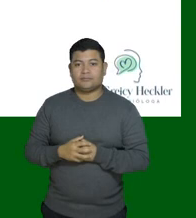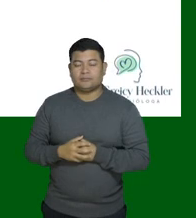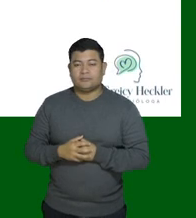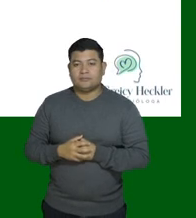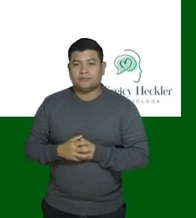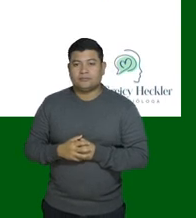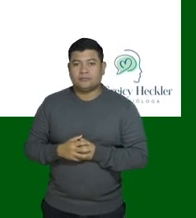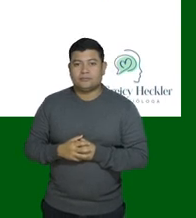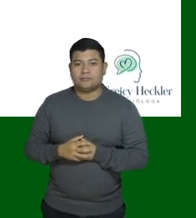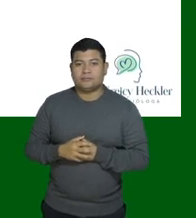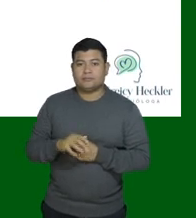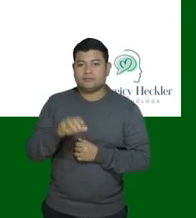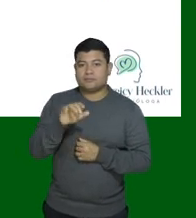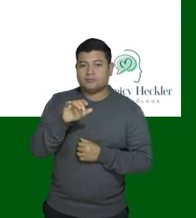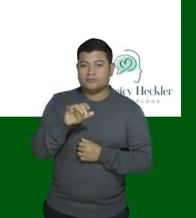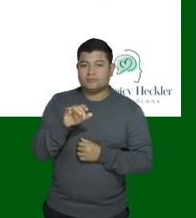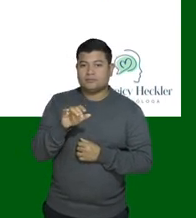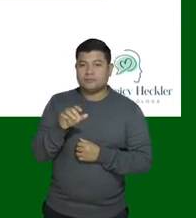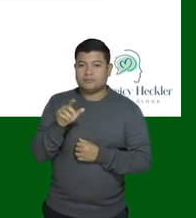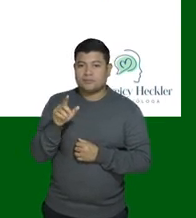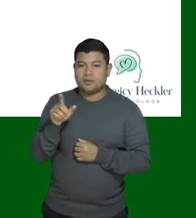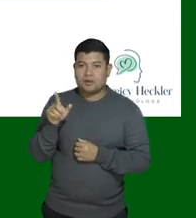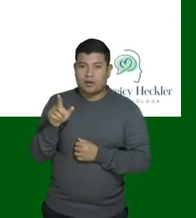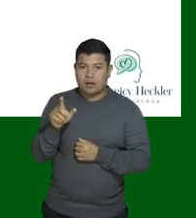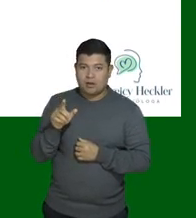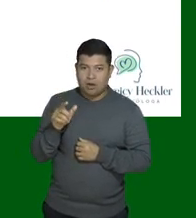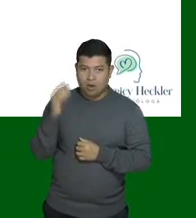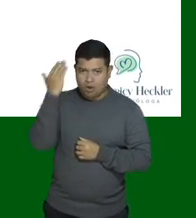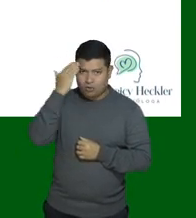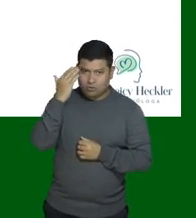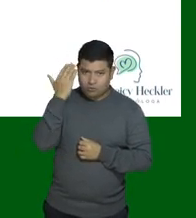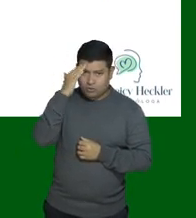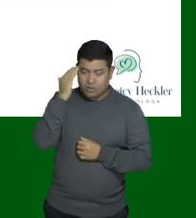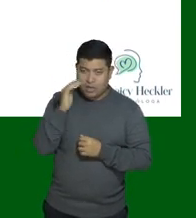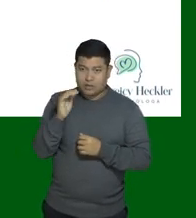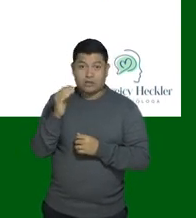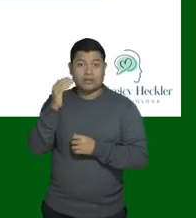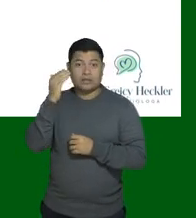E lá, conseguem ler aquela frase?